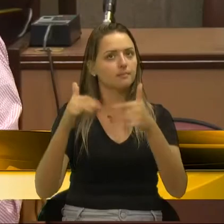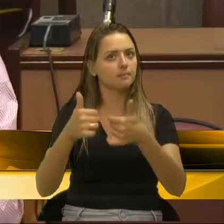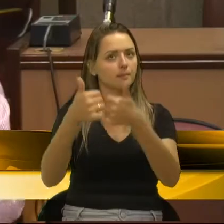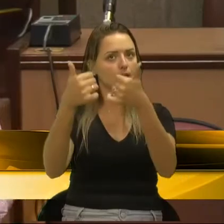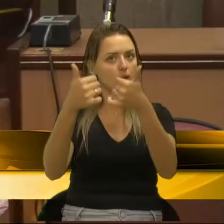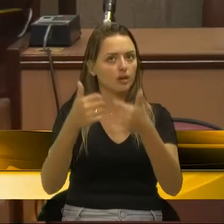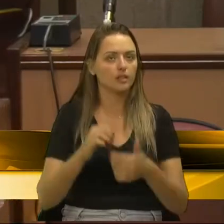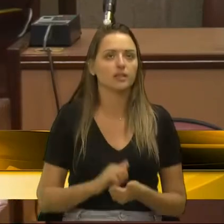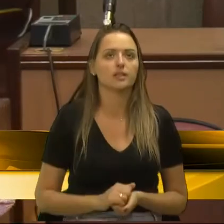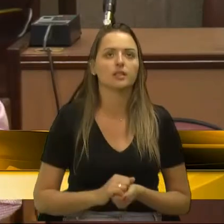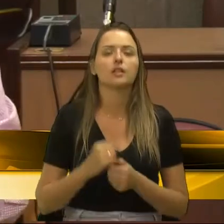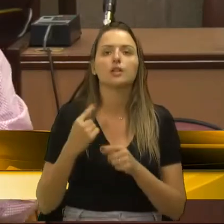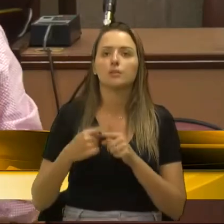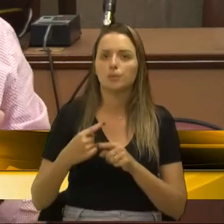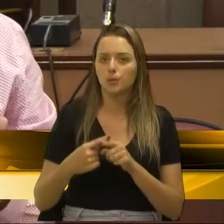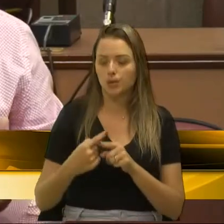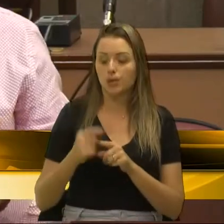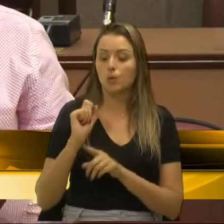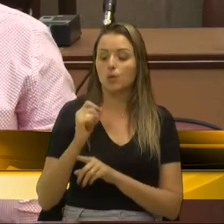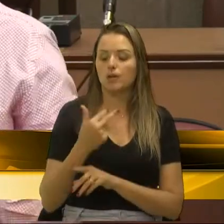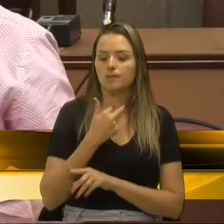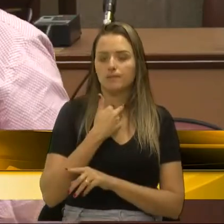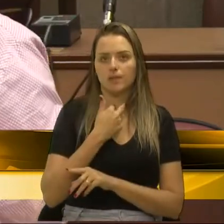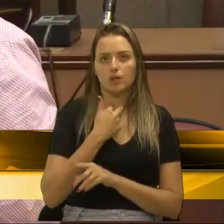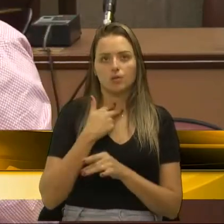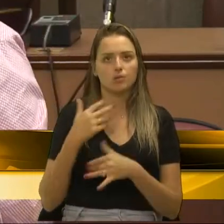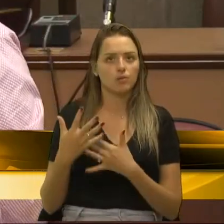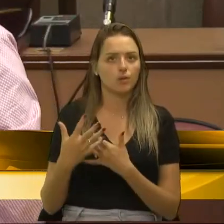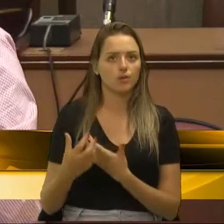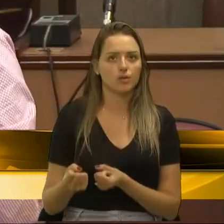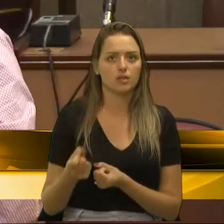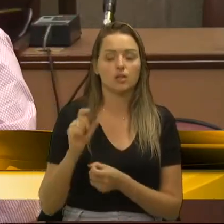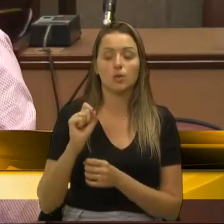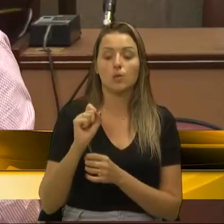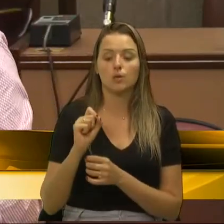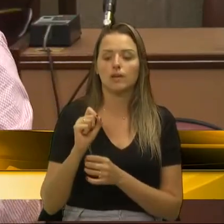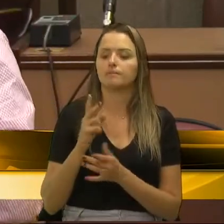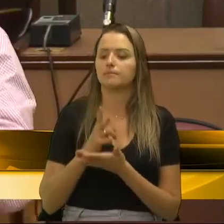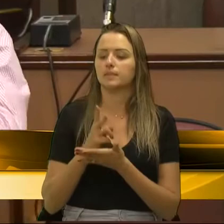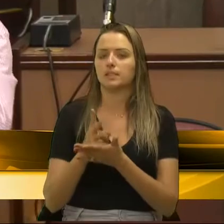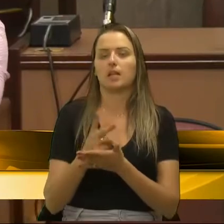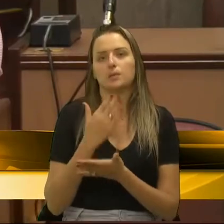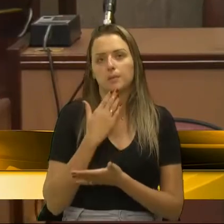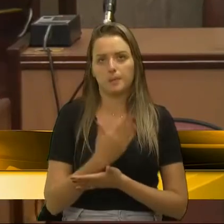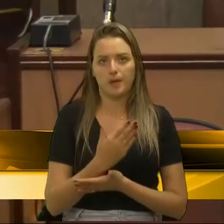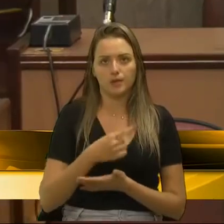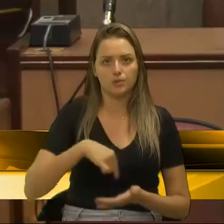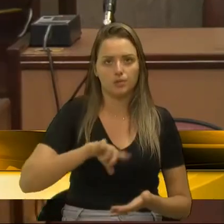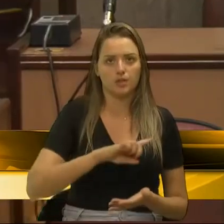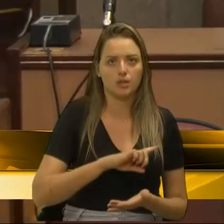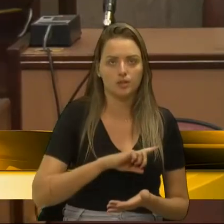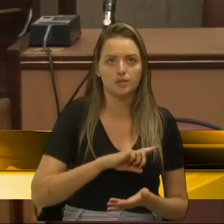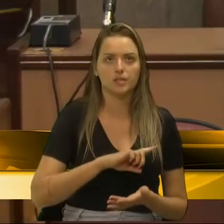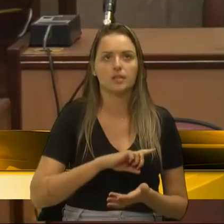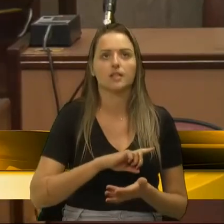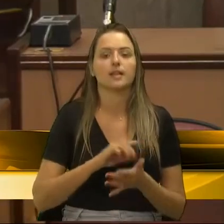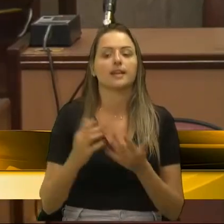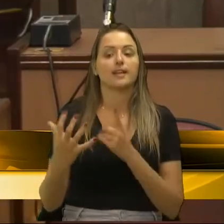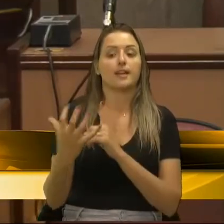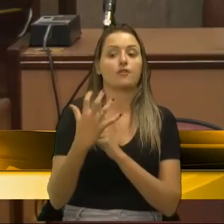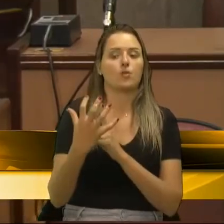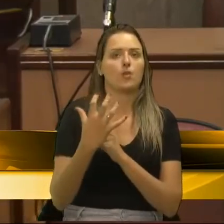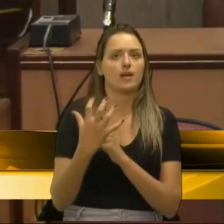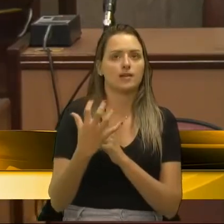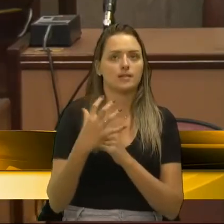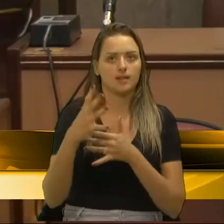A coisa venha a melhorar, porque o que não dá para... O que ele nos cobrou muito, que é para a gente pressionar dentro do poder